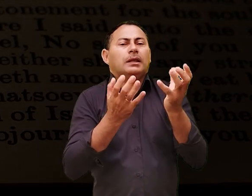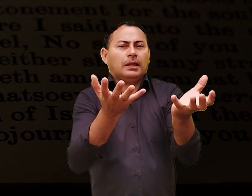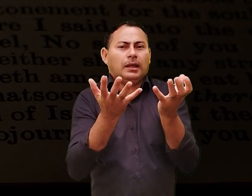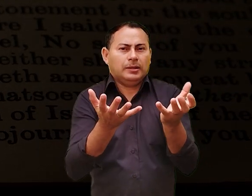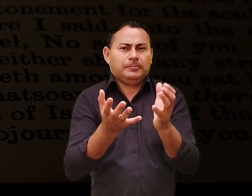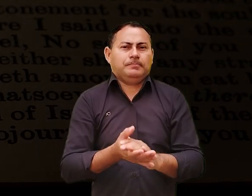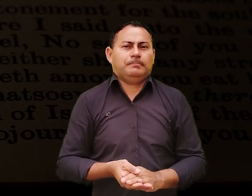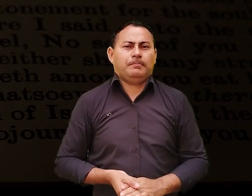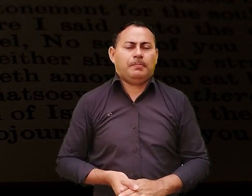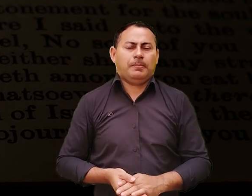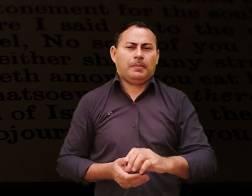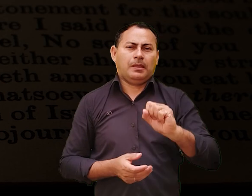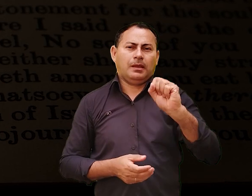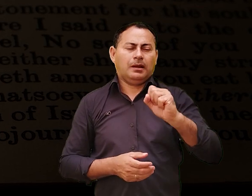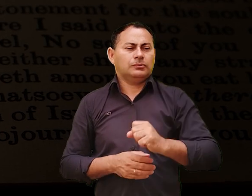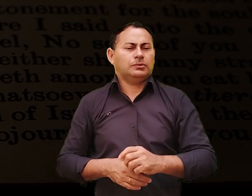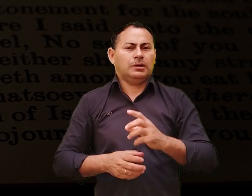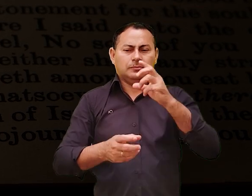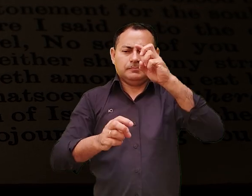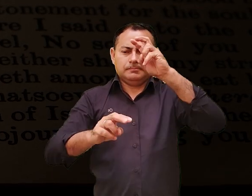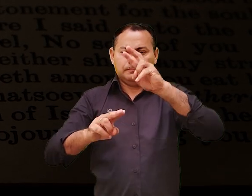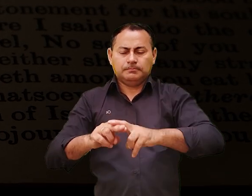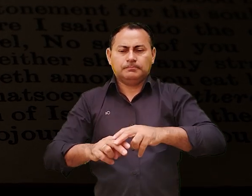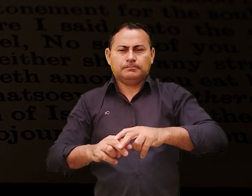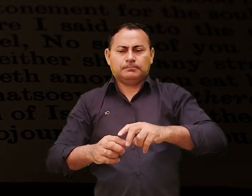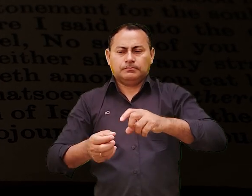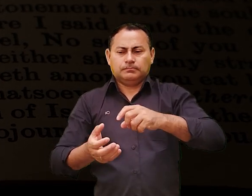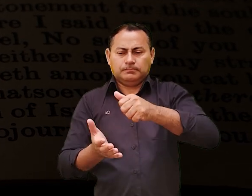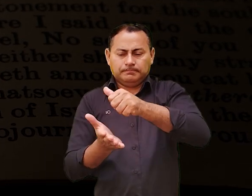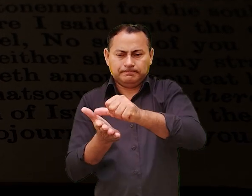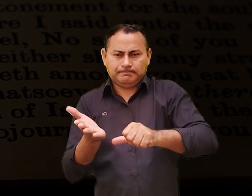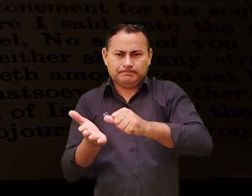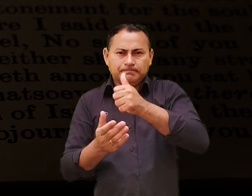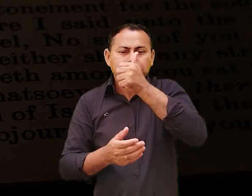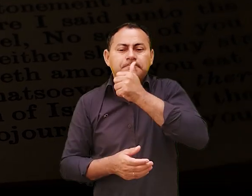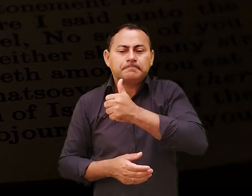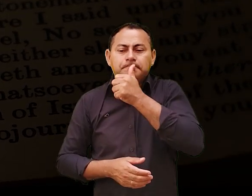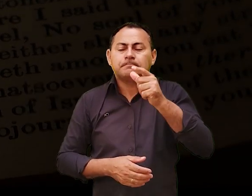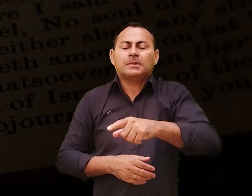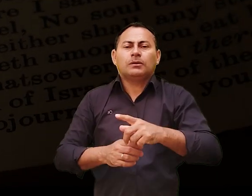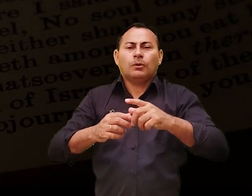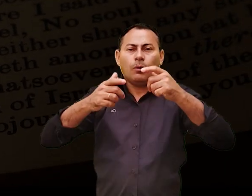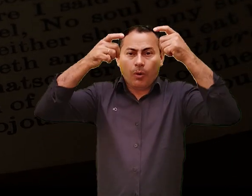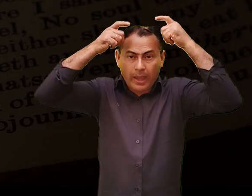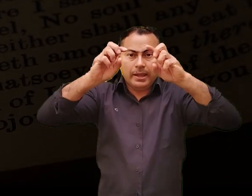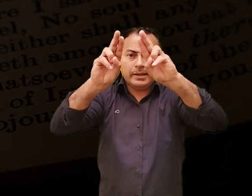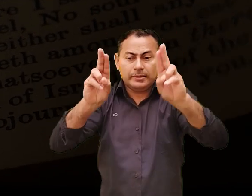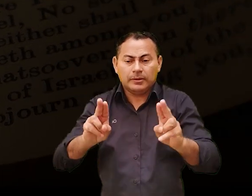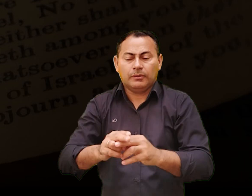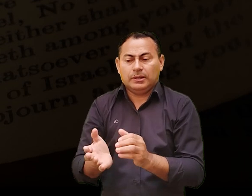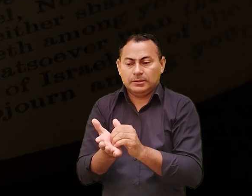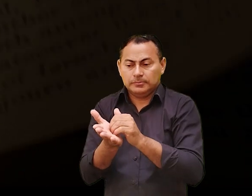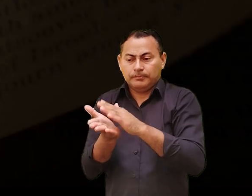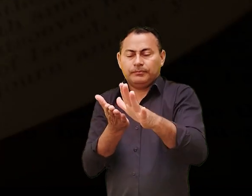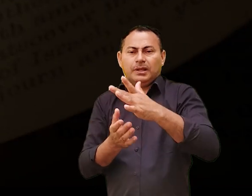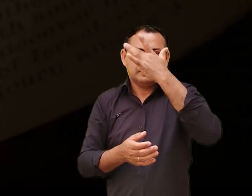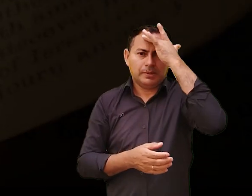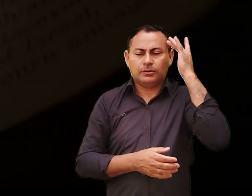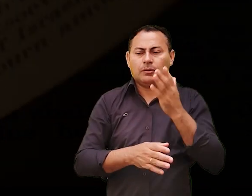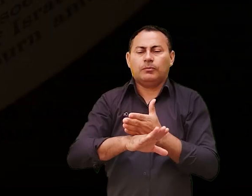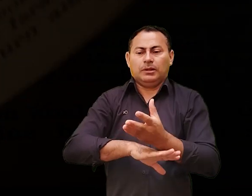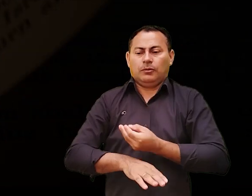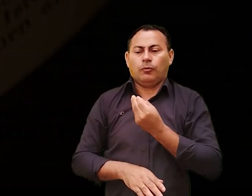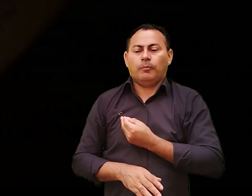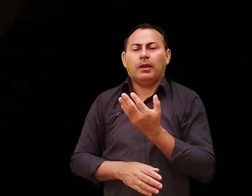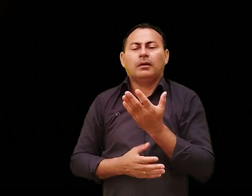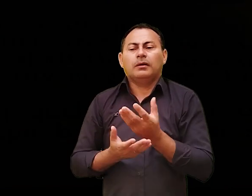quer. A sentença sobre Nabucodonosor cumpriu-se imediatamente. Ele foi expulso do meio dos homens e